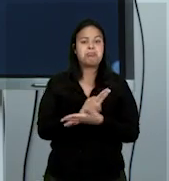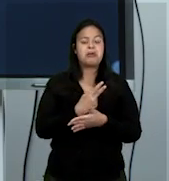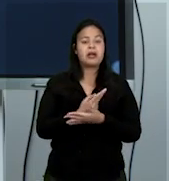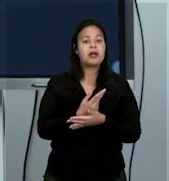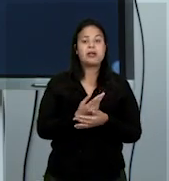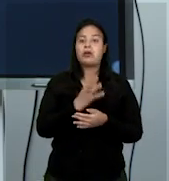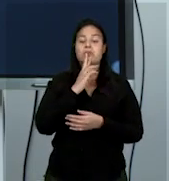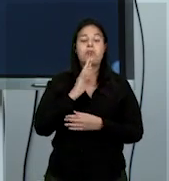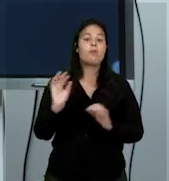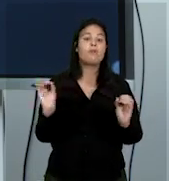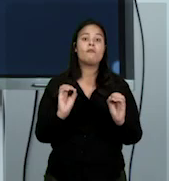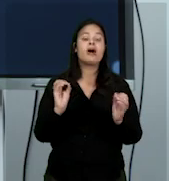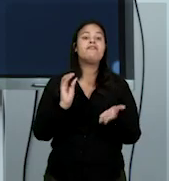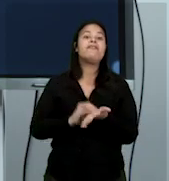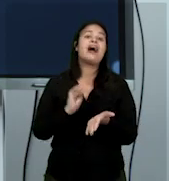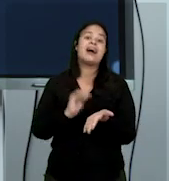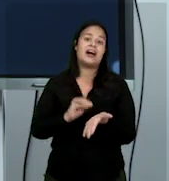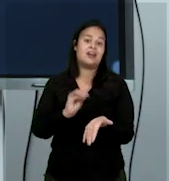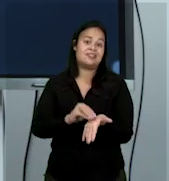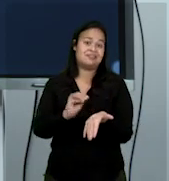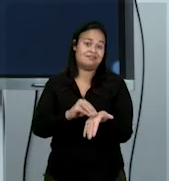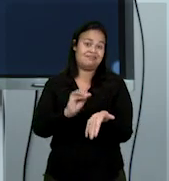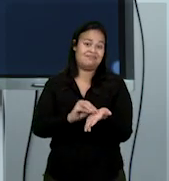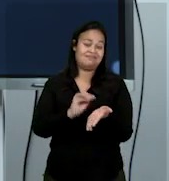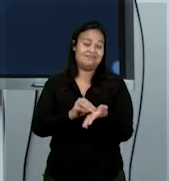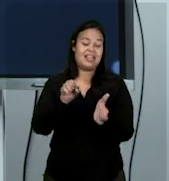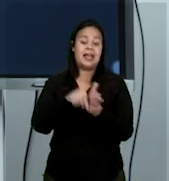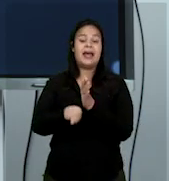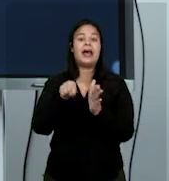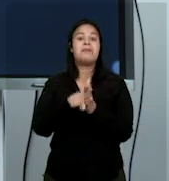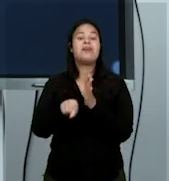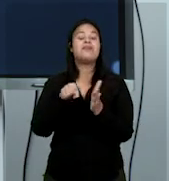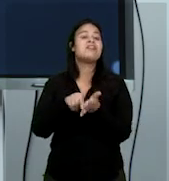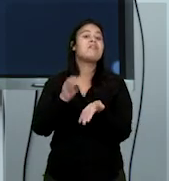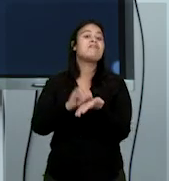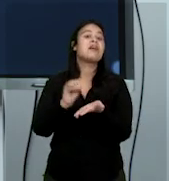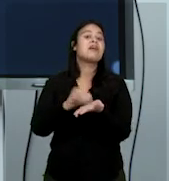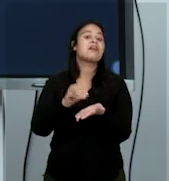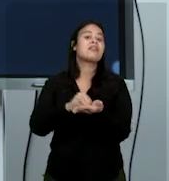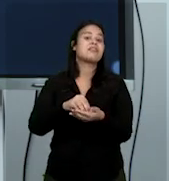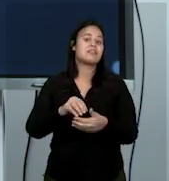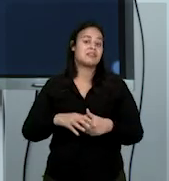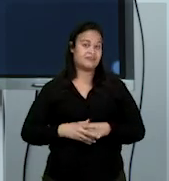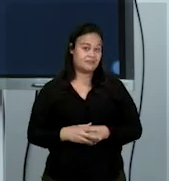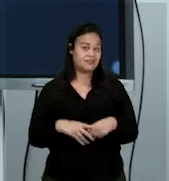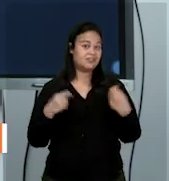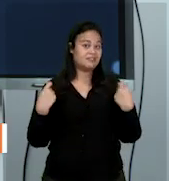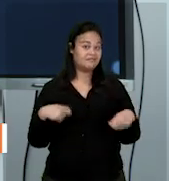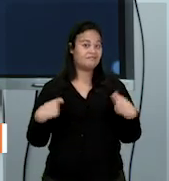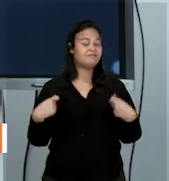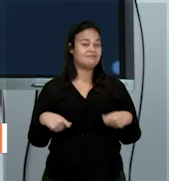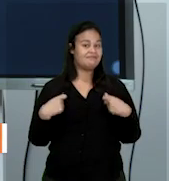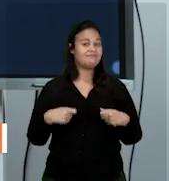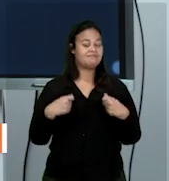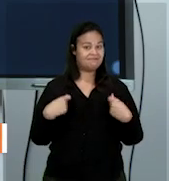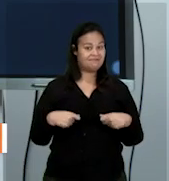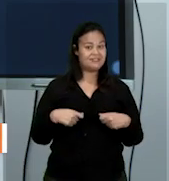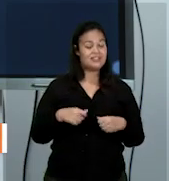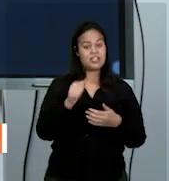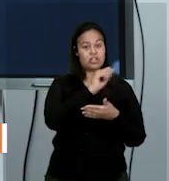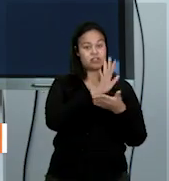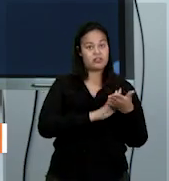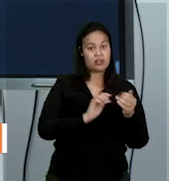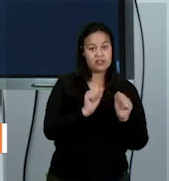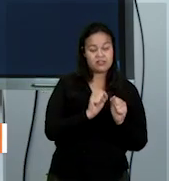não respondeu, né? O que está sendo perguntado, você não respondeu. Então, é necessário que você sempre, quando fizer um